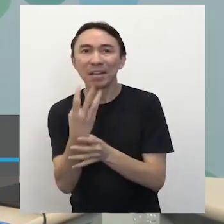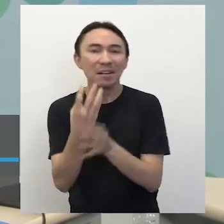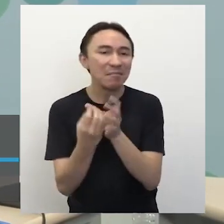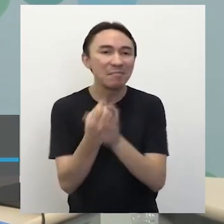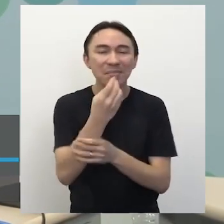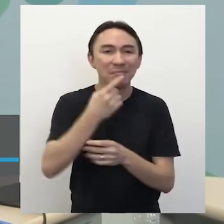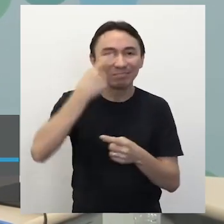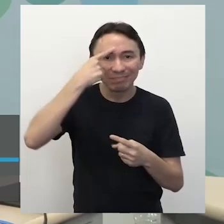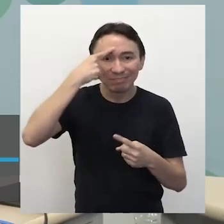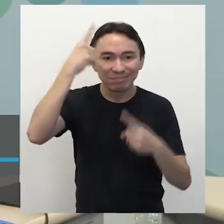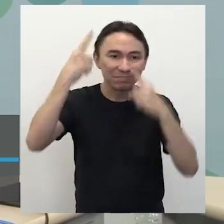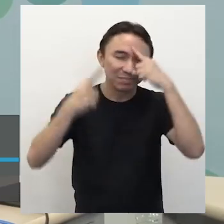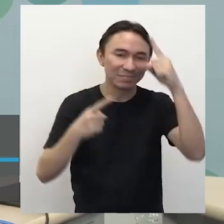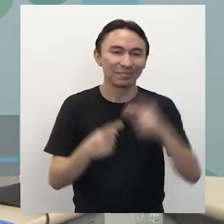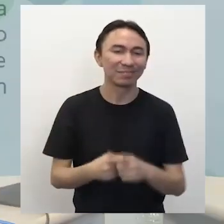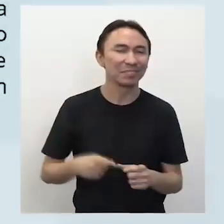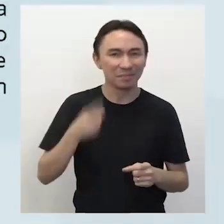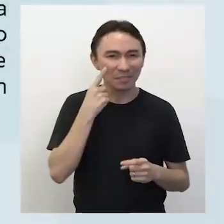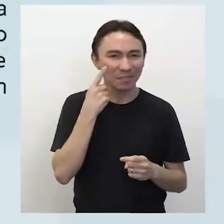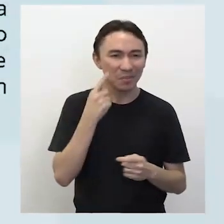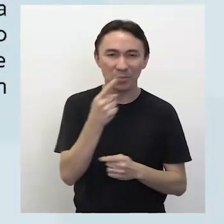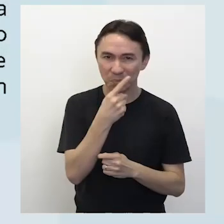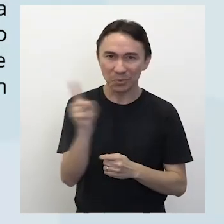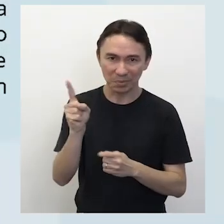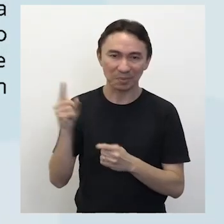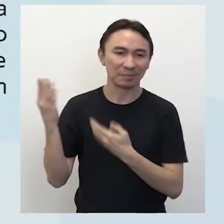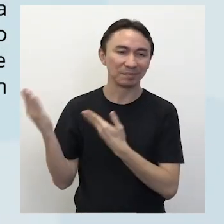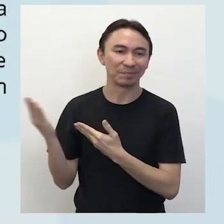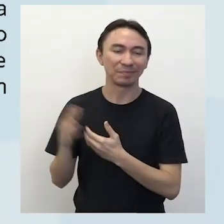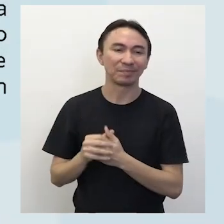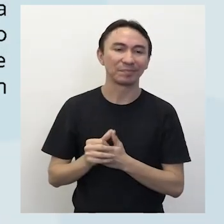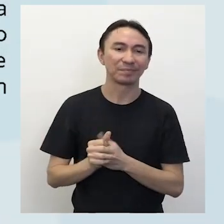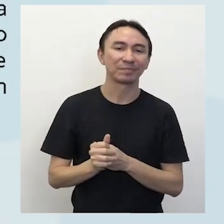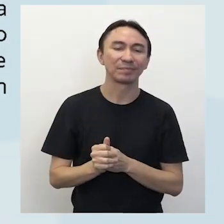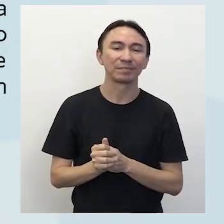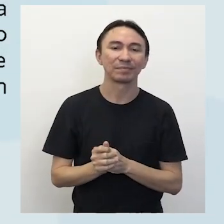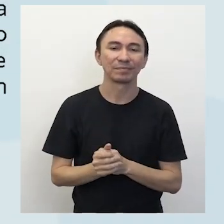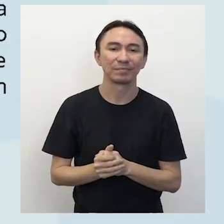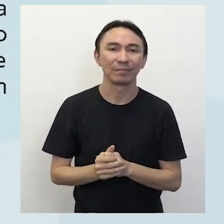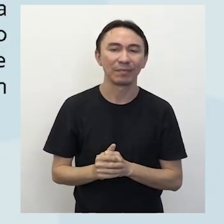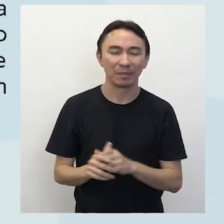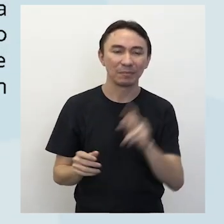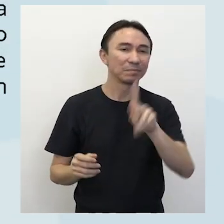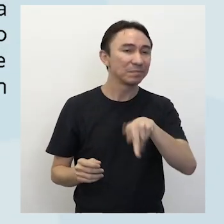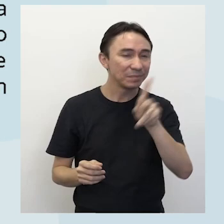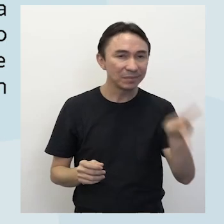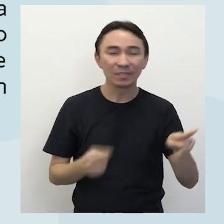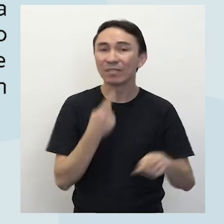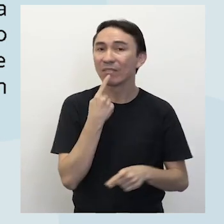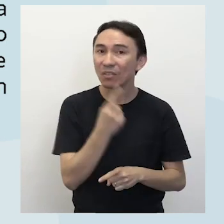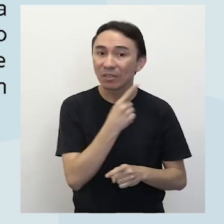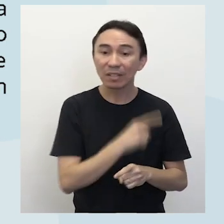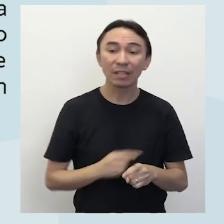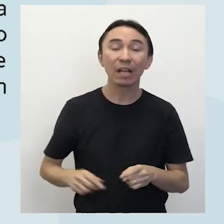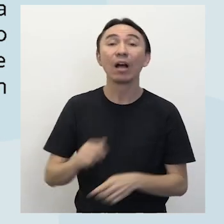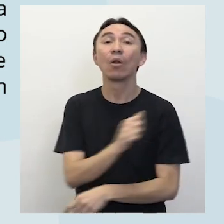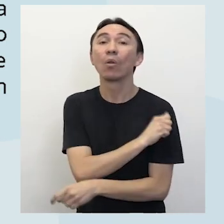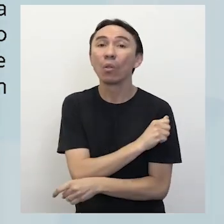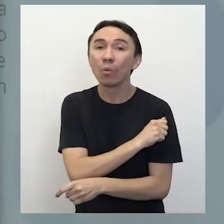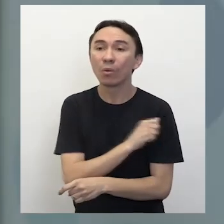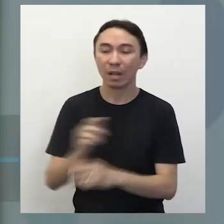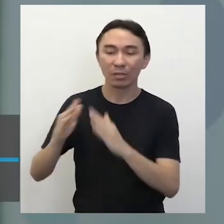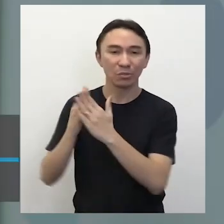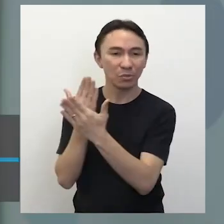tem 6. Na telinha, só para encerrar a aula, gente, o professor Edson aqui dizendo professor? O professor Edson, ele dizendo para que os alunos da escola Wilson Rachi,